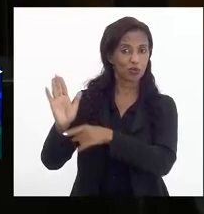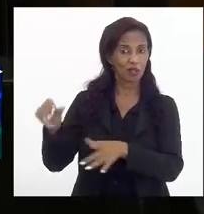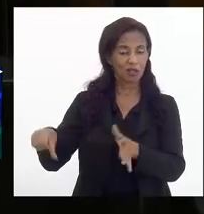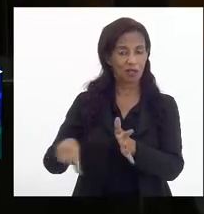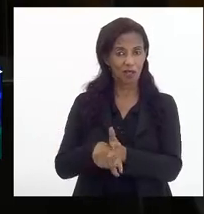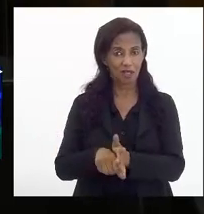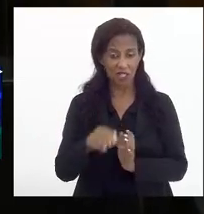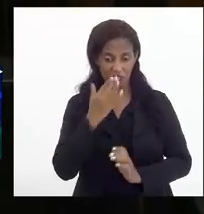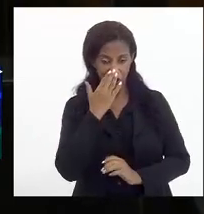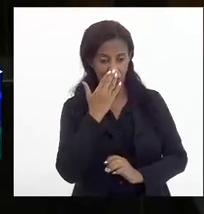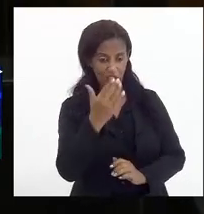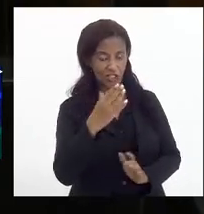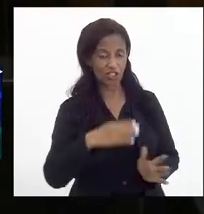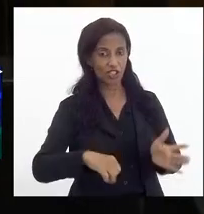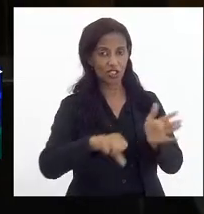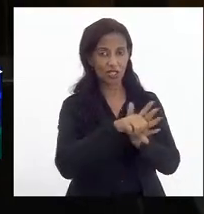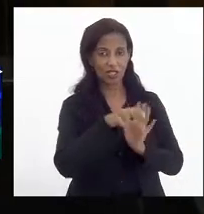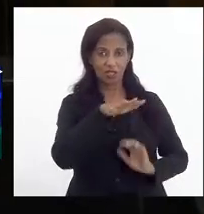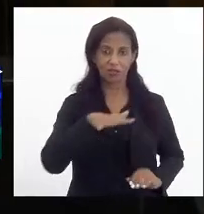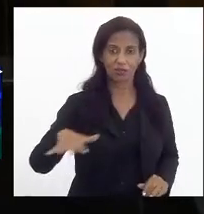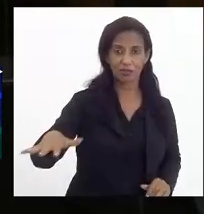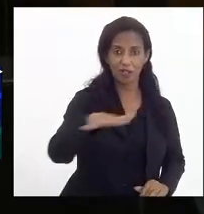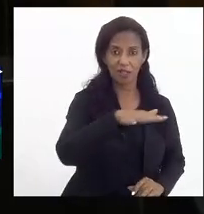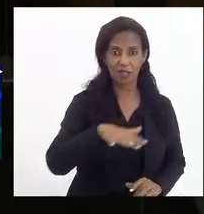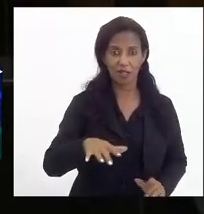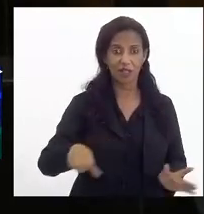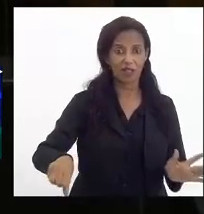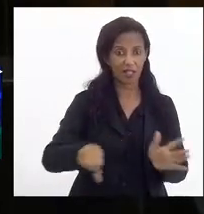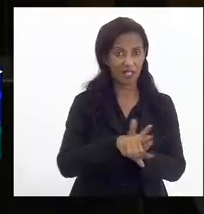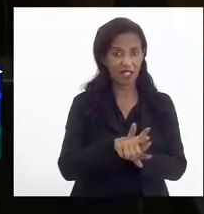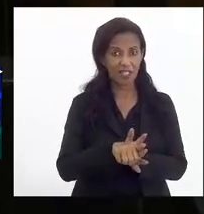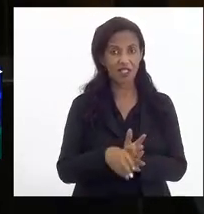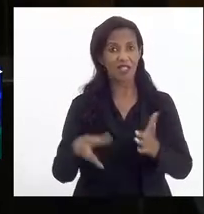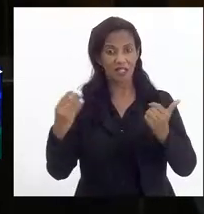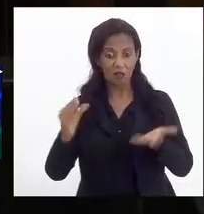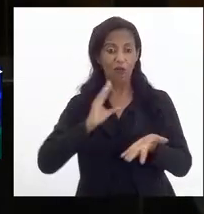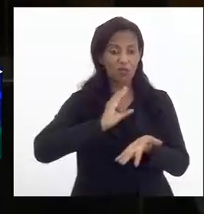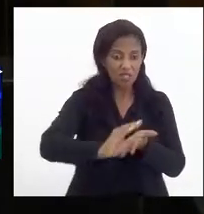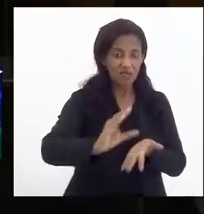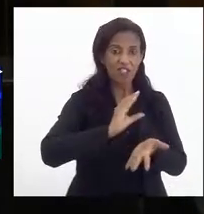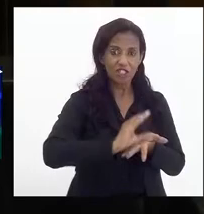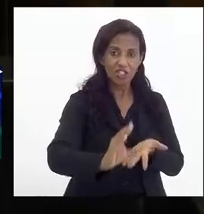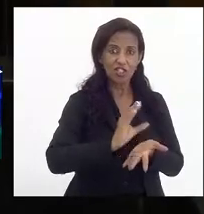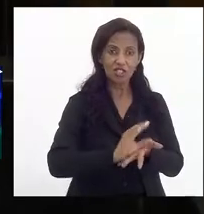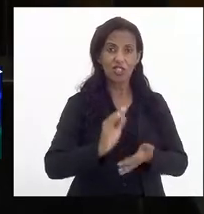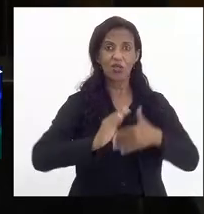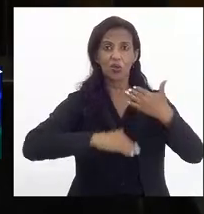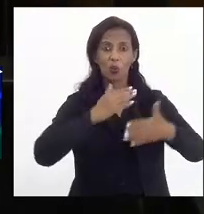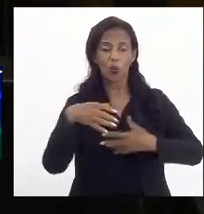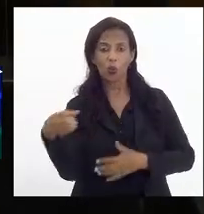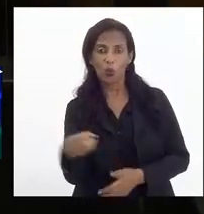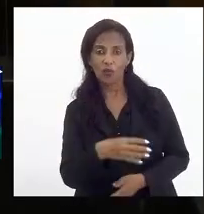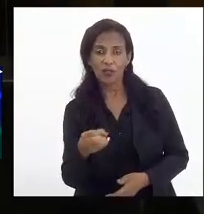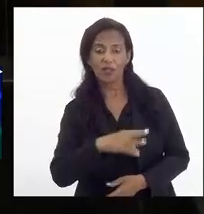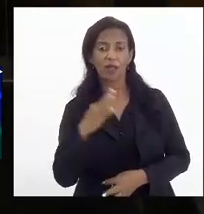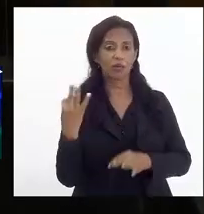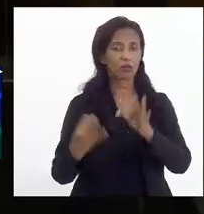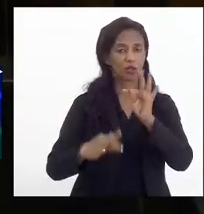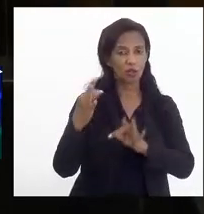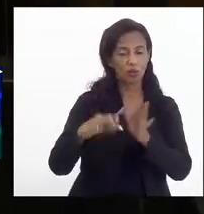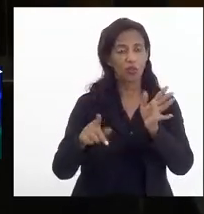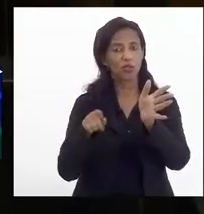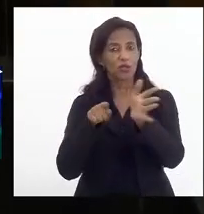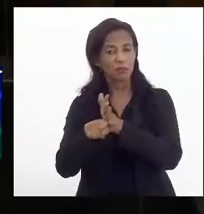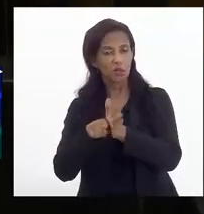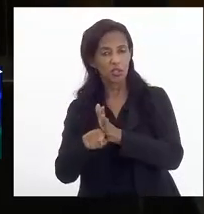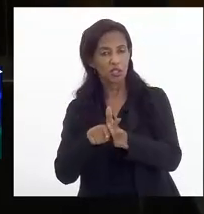diante da crise diante de um cenário de retração na economia nós vamos a investir em ciência em uma fração e Tecnologia